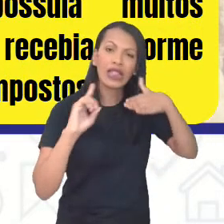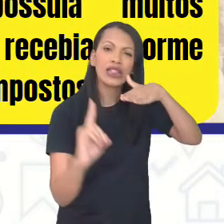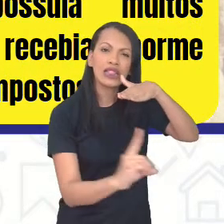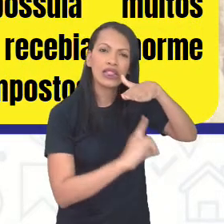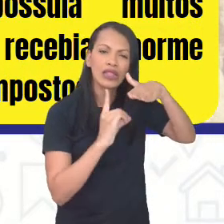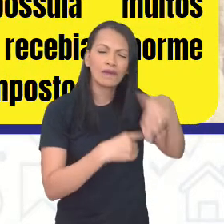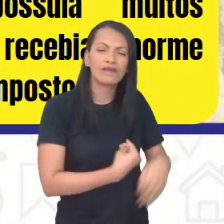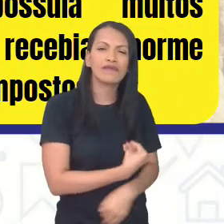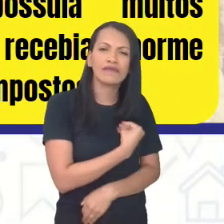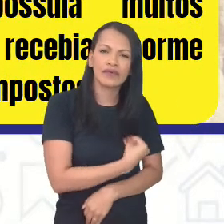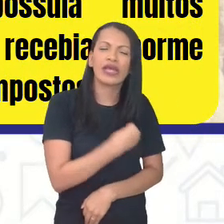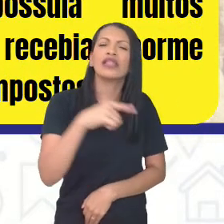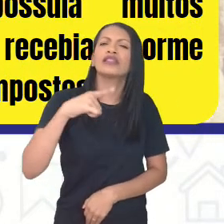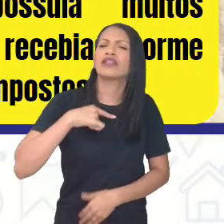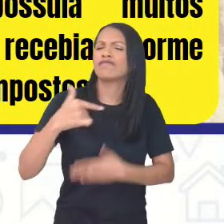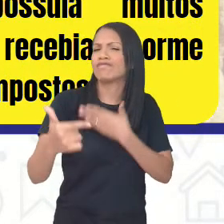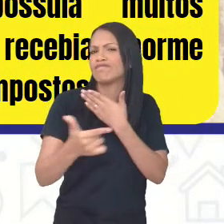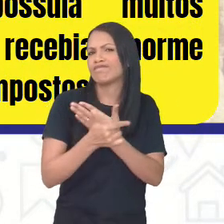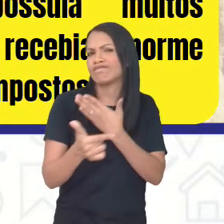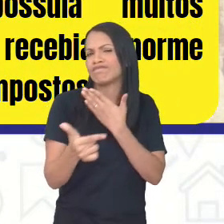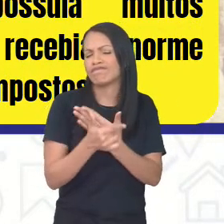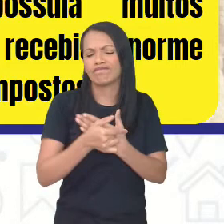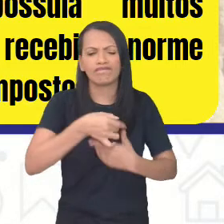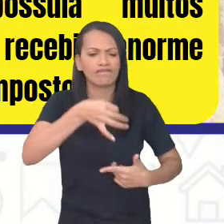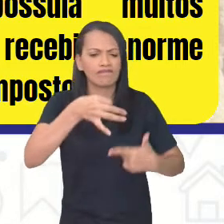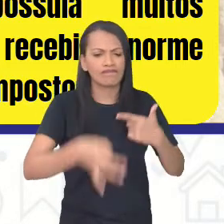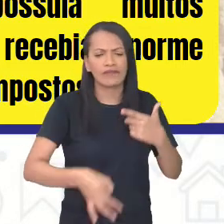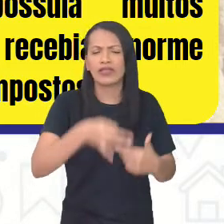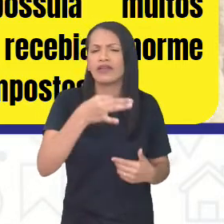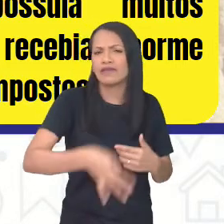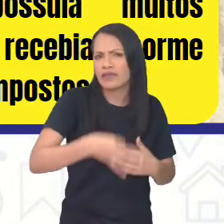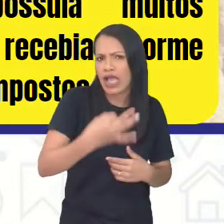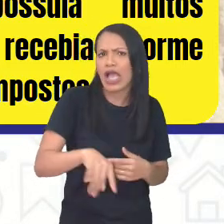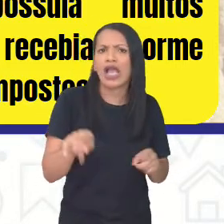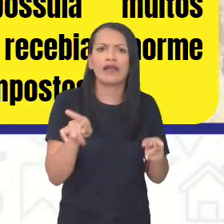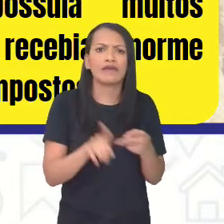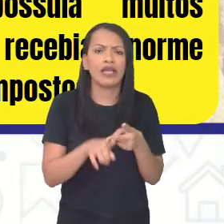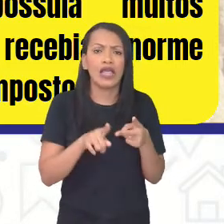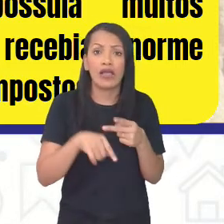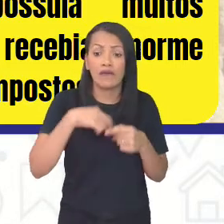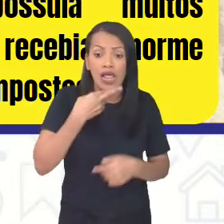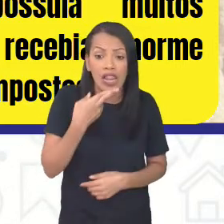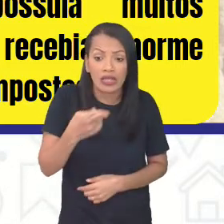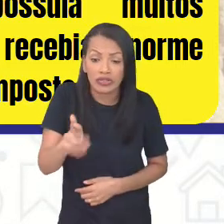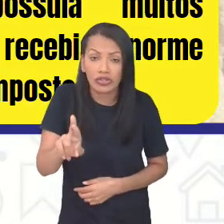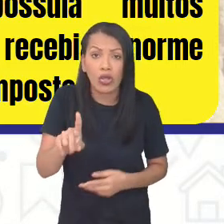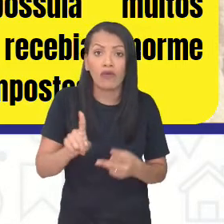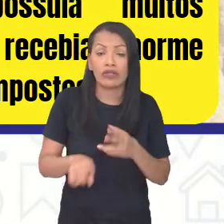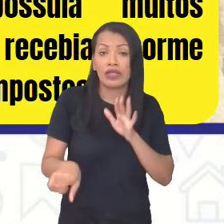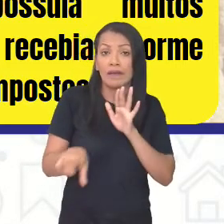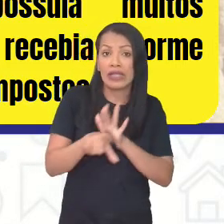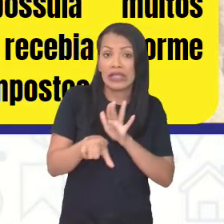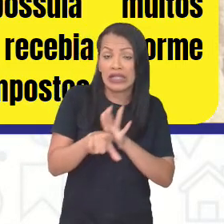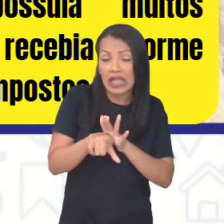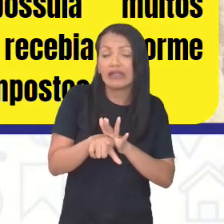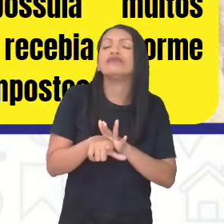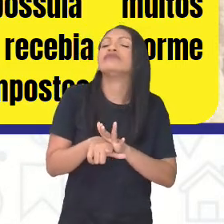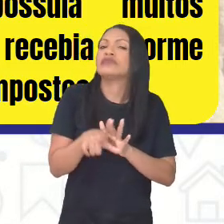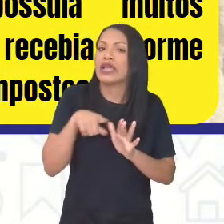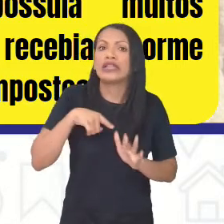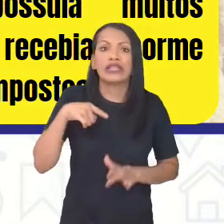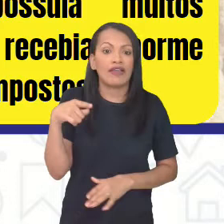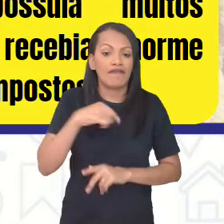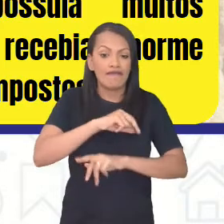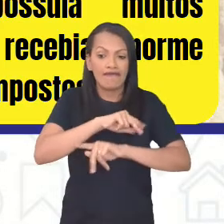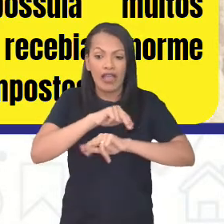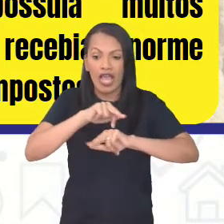várias funções, função executiva, função religiosa, né, função legislativa, então ele acumulava tudo